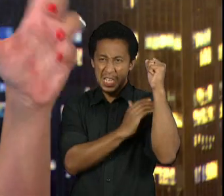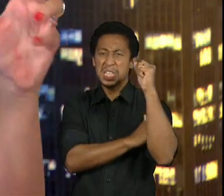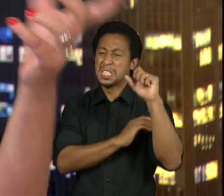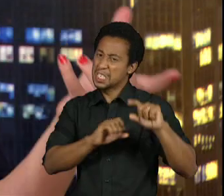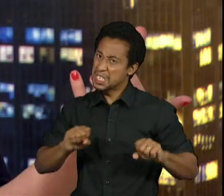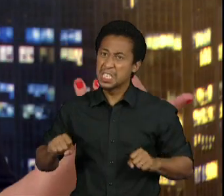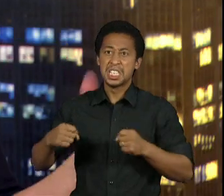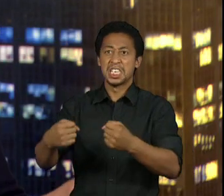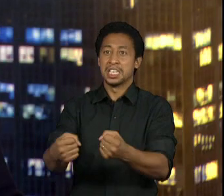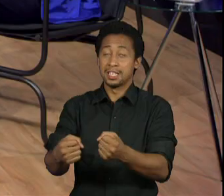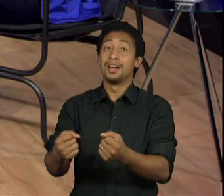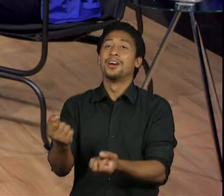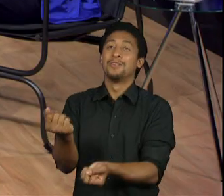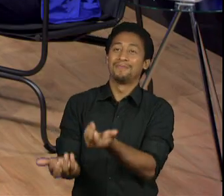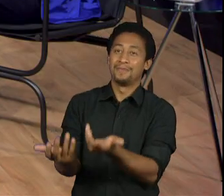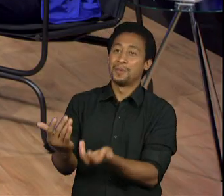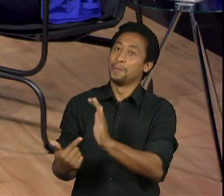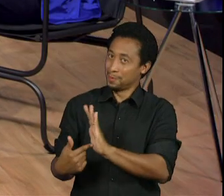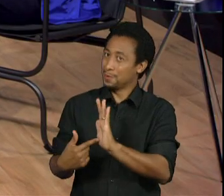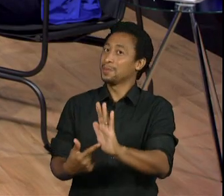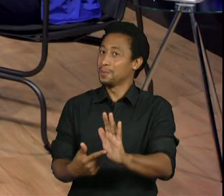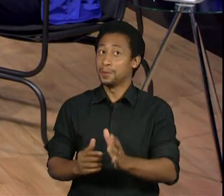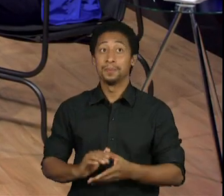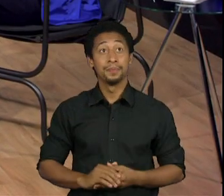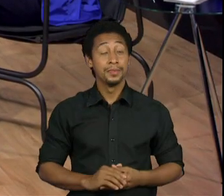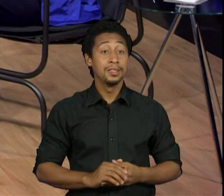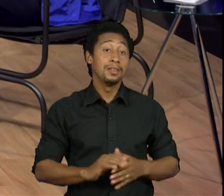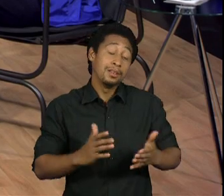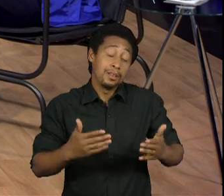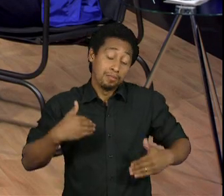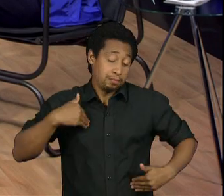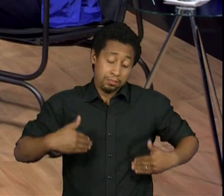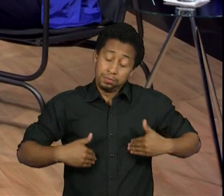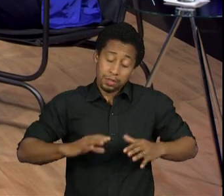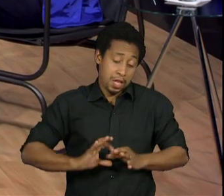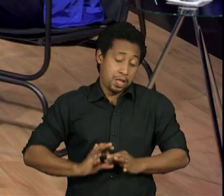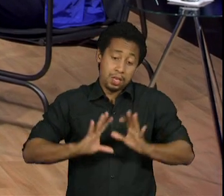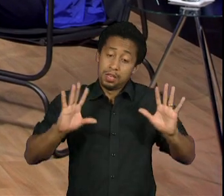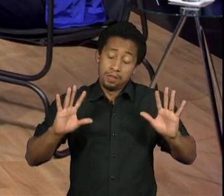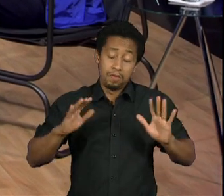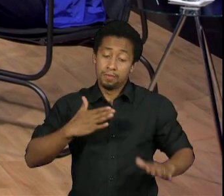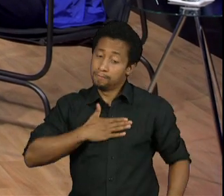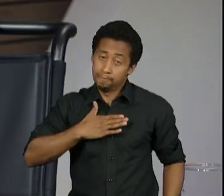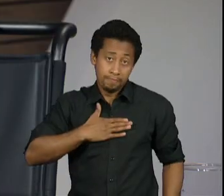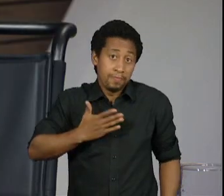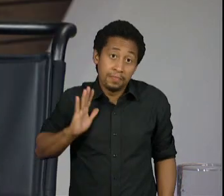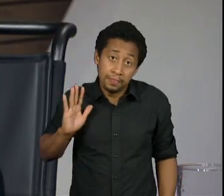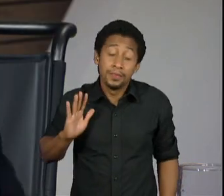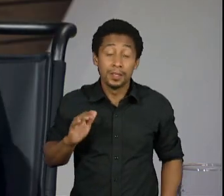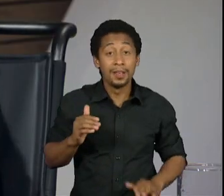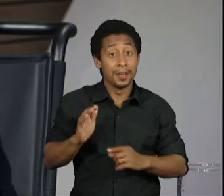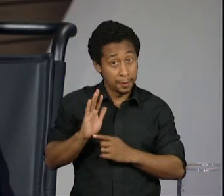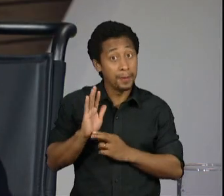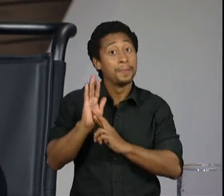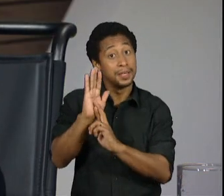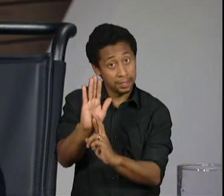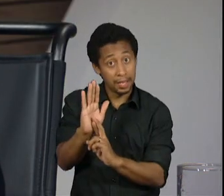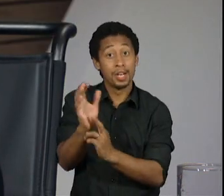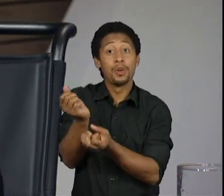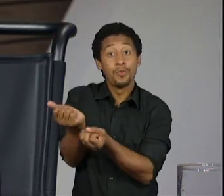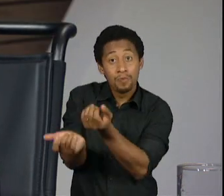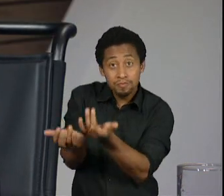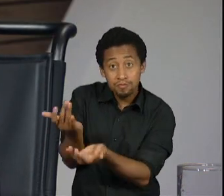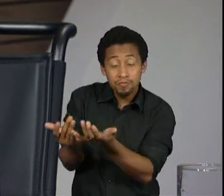só essa imagem aí. O policiamento dos nossos corpos, né? Representa isso, e essa queima simbólica